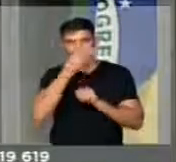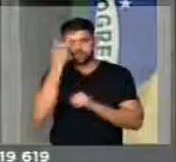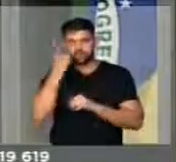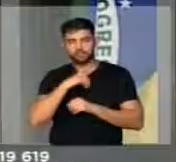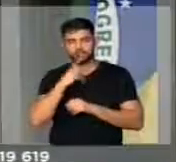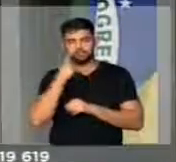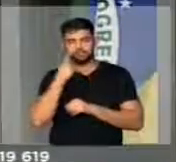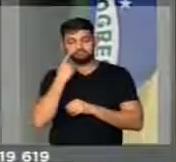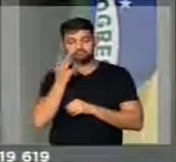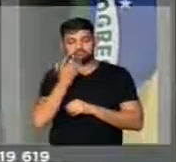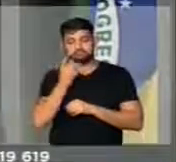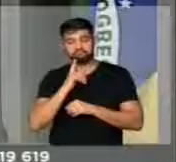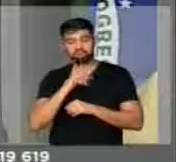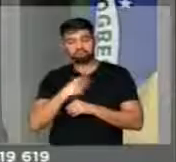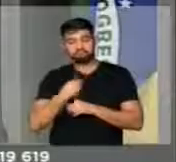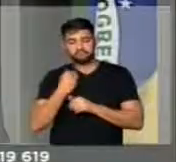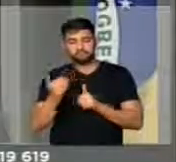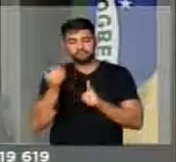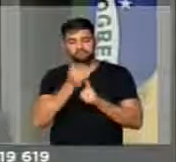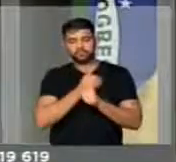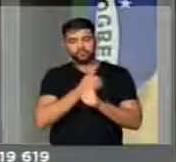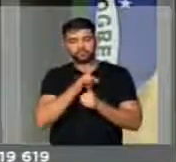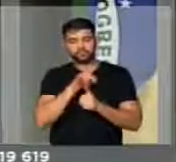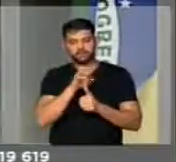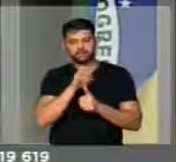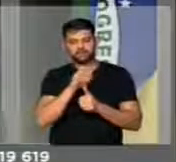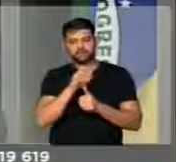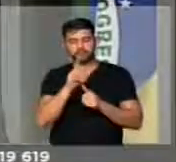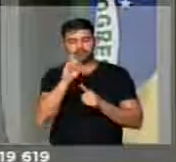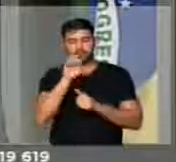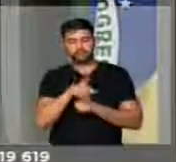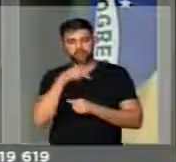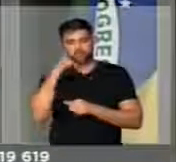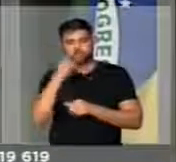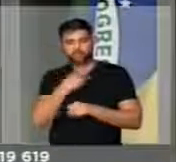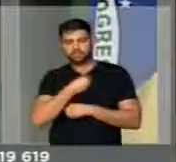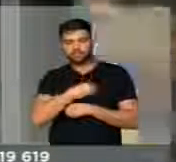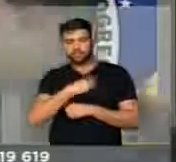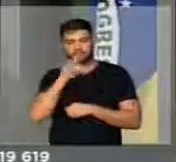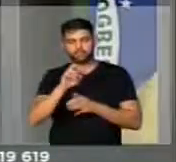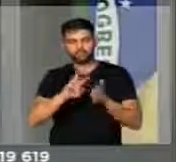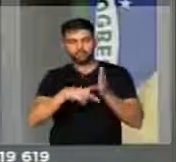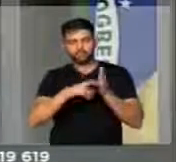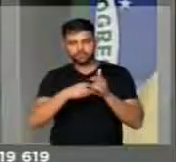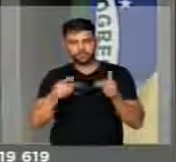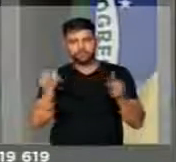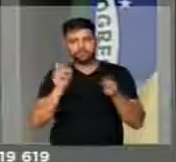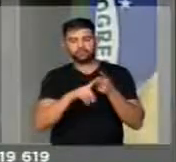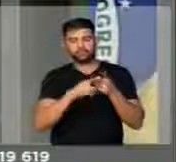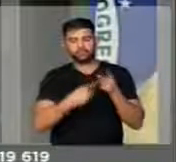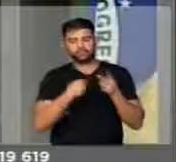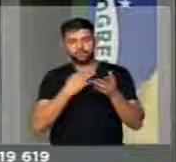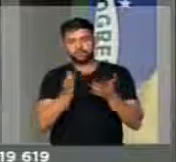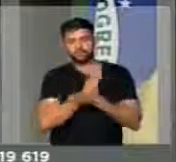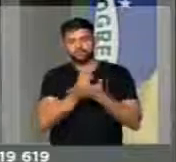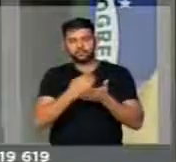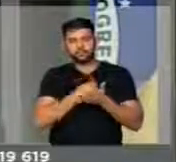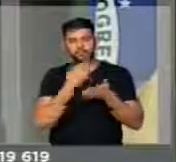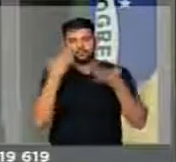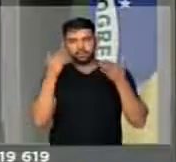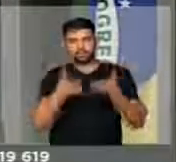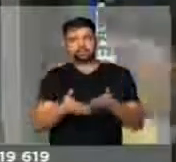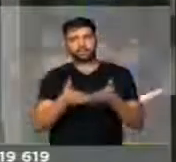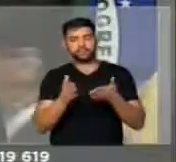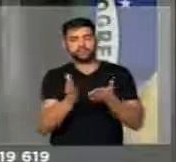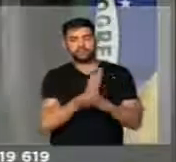que eventualmente tivessem ocupado o cargo de dirigente partidário, de dirigente sindical, ou tivesse eventualmente